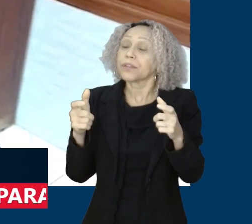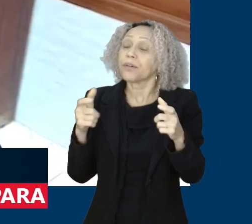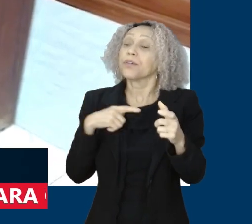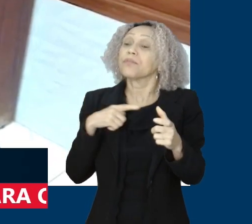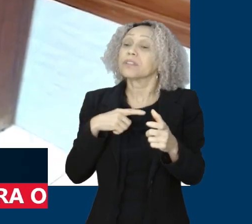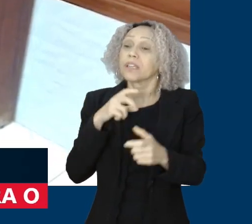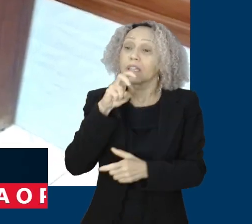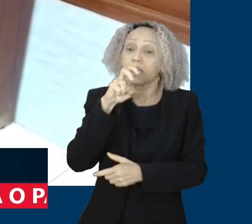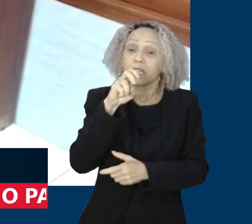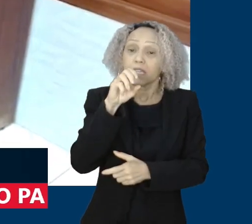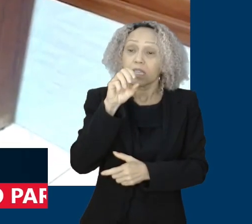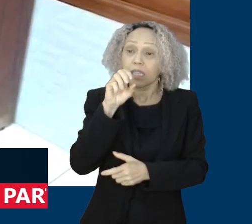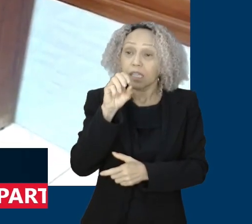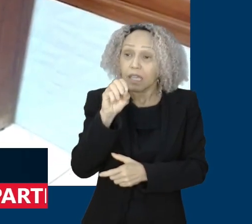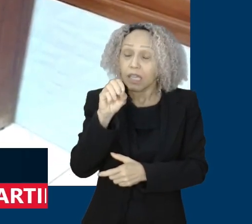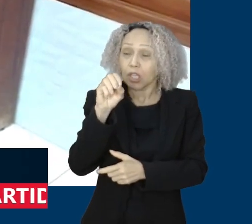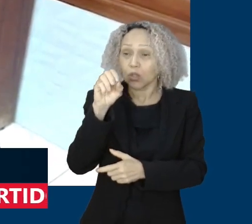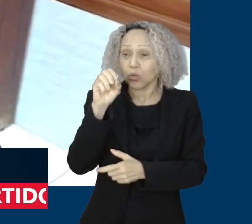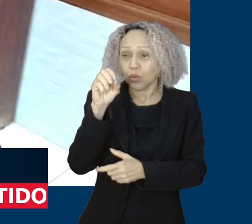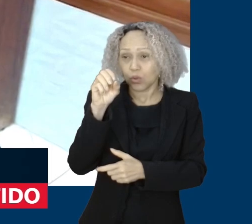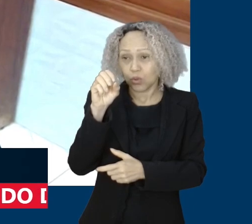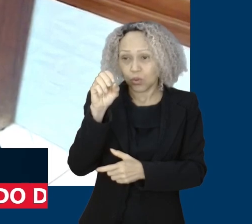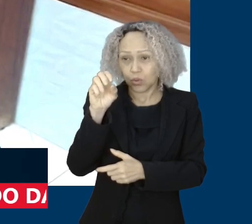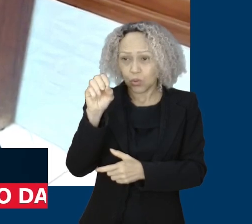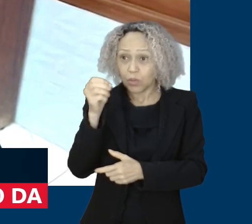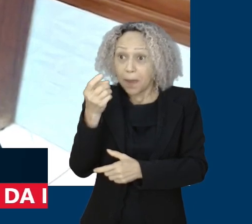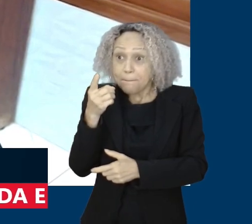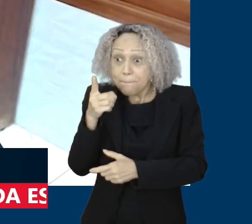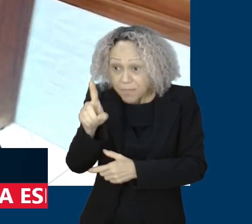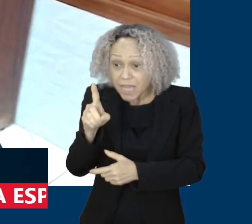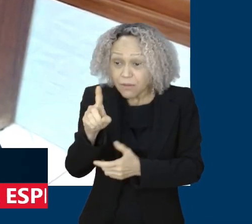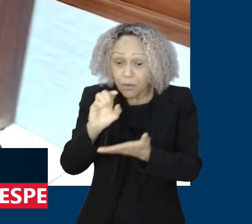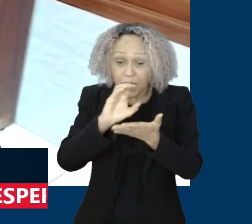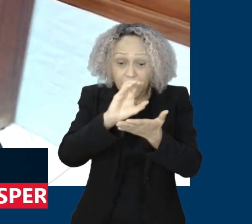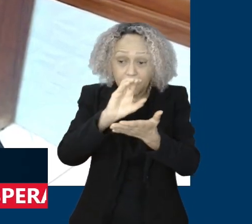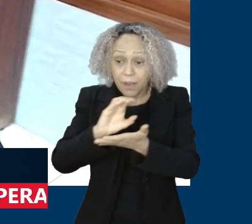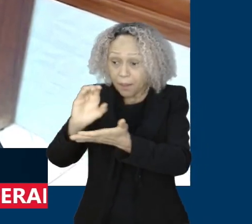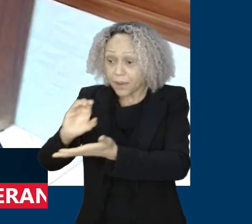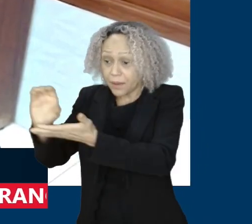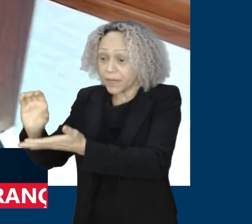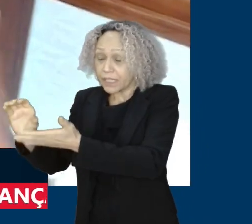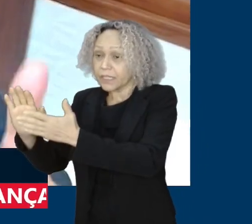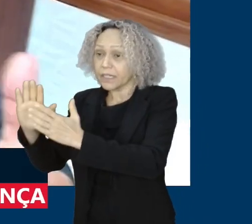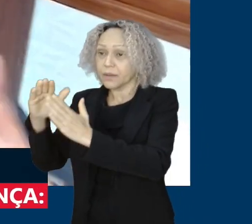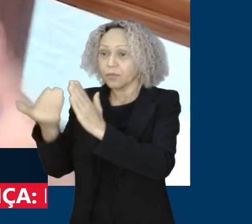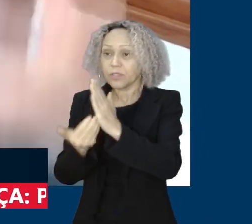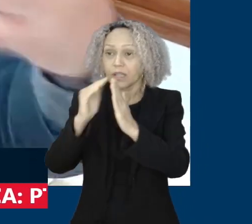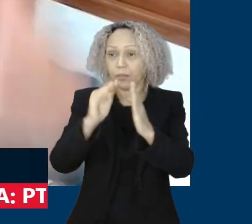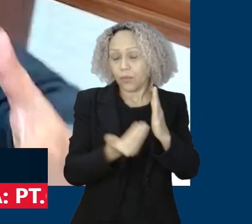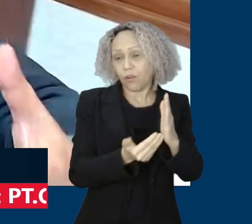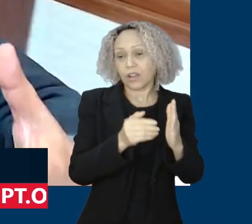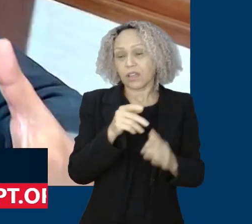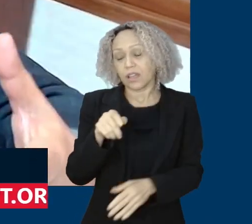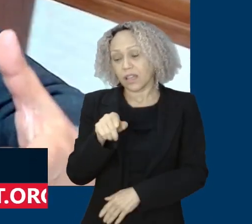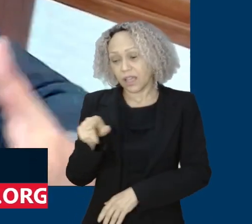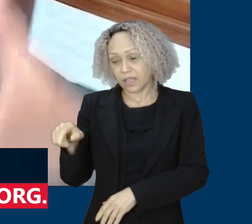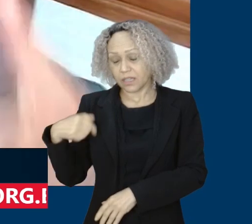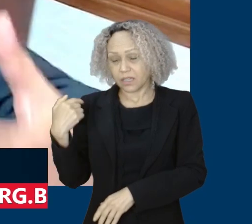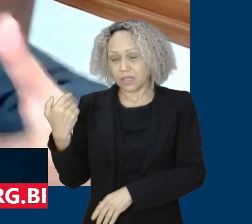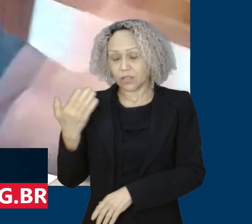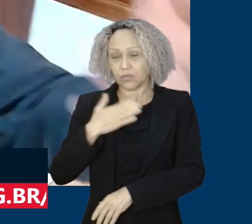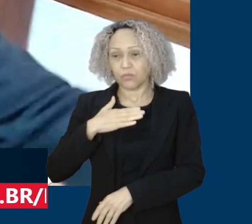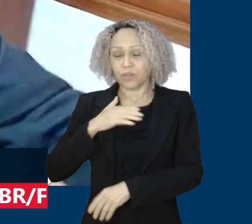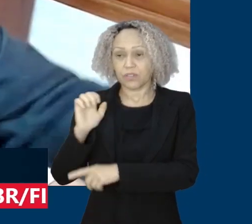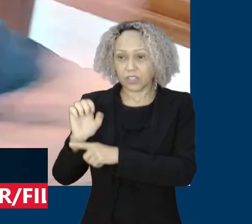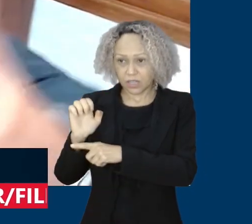Sabe a alegria do pessoal? Mas de onde? O dinheiro é do governo Lula, vem do nosso governo,